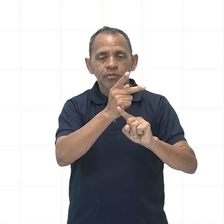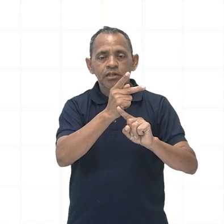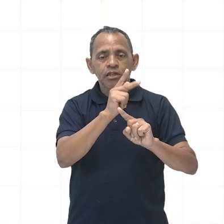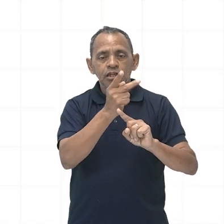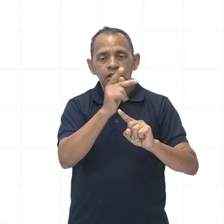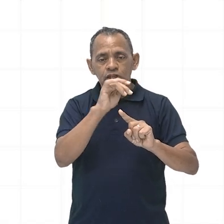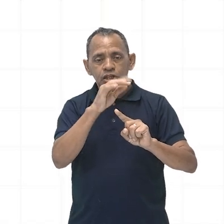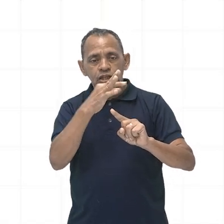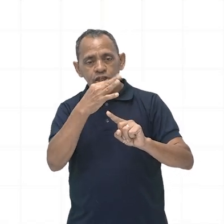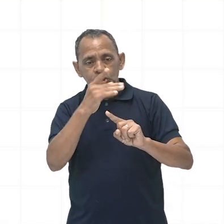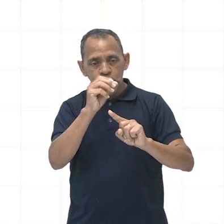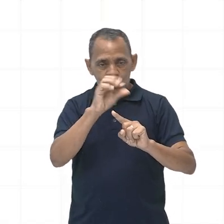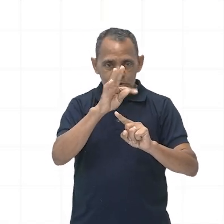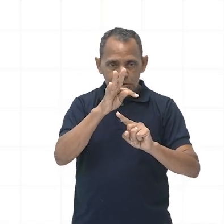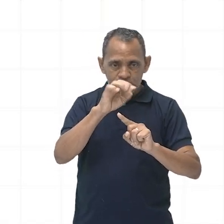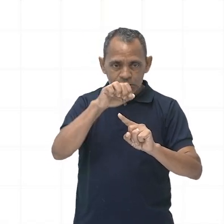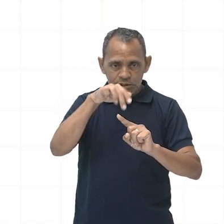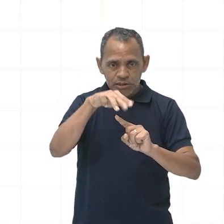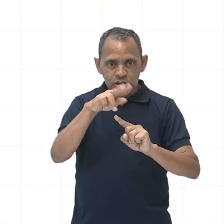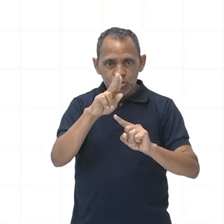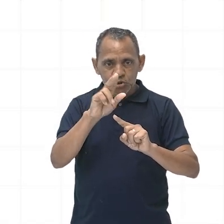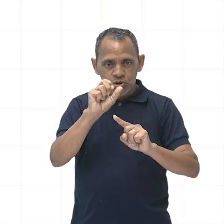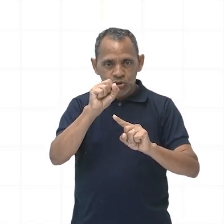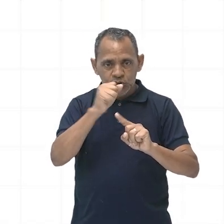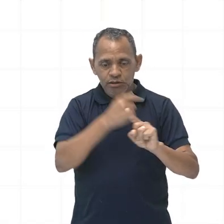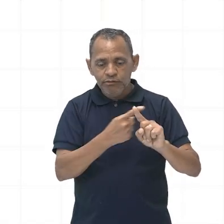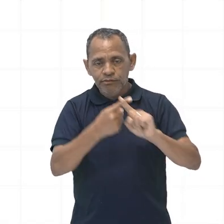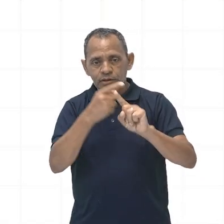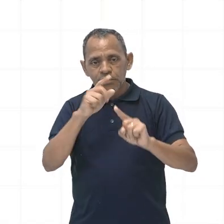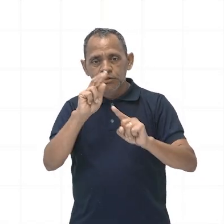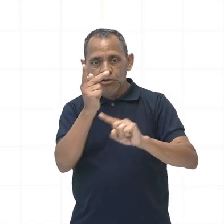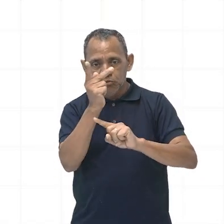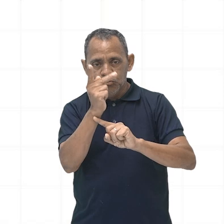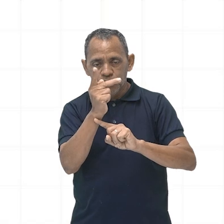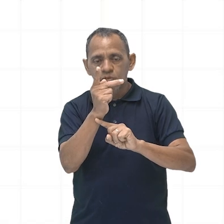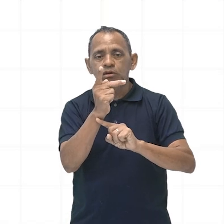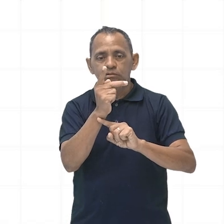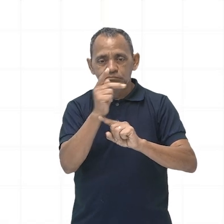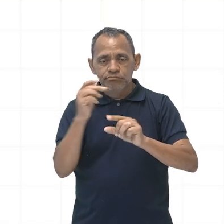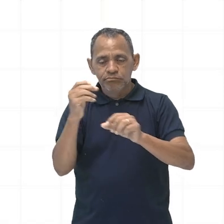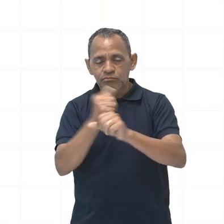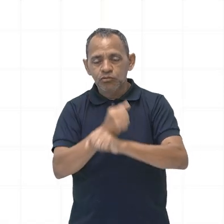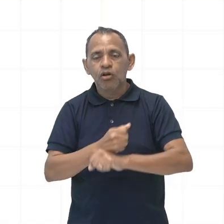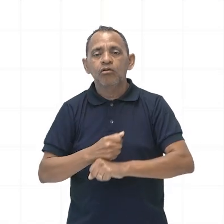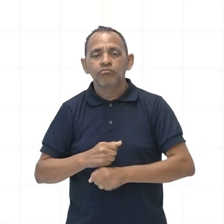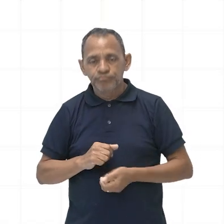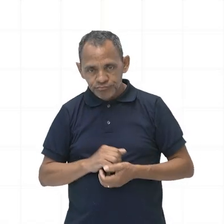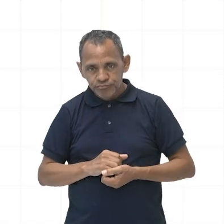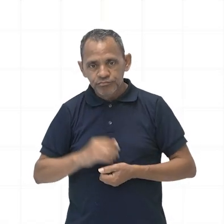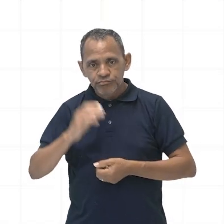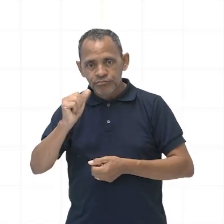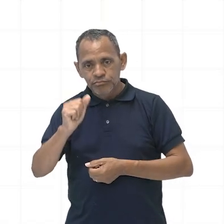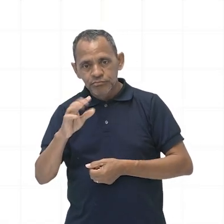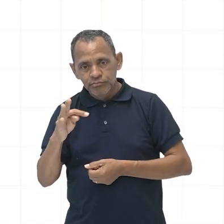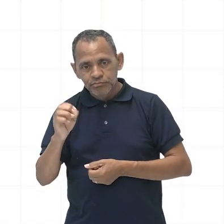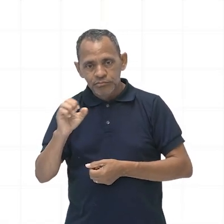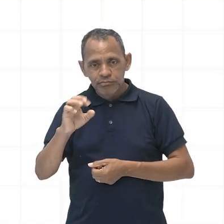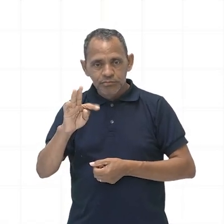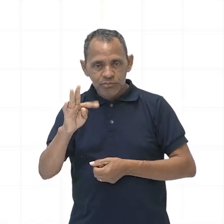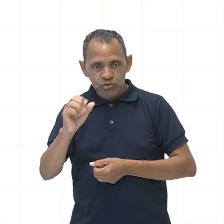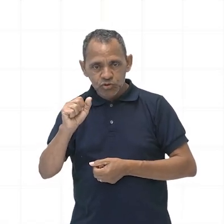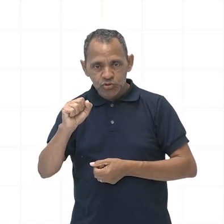é igual ao produto dos catetos, B vezes C.